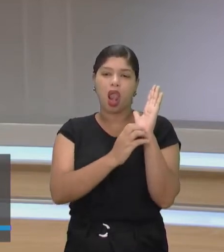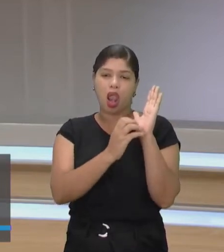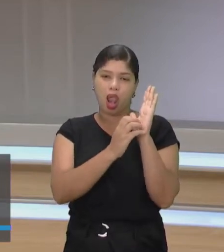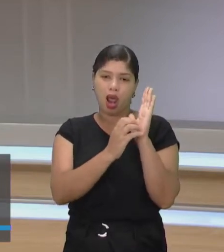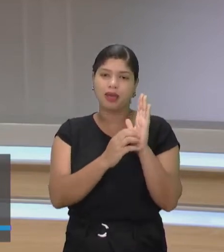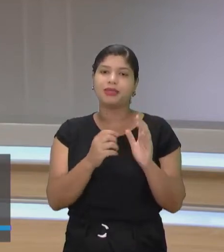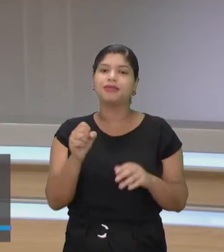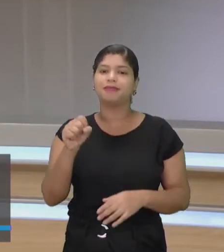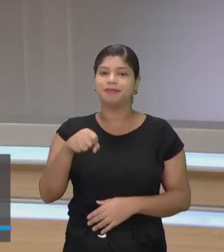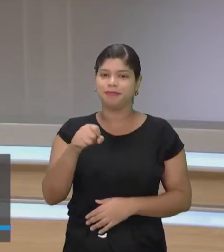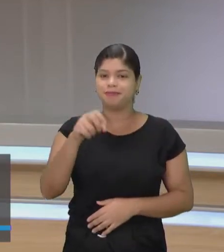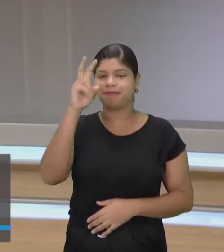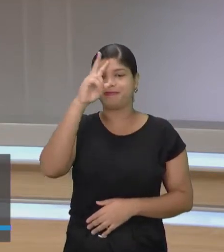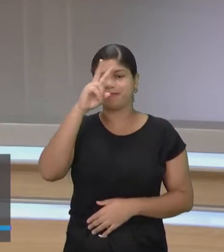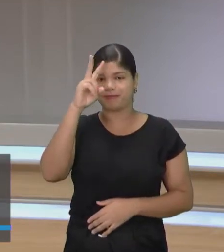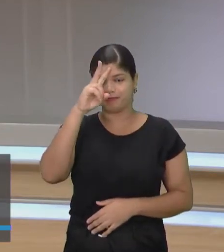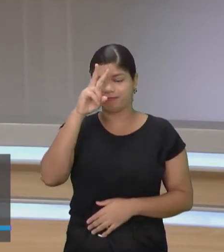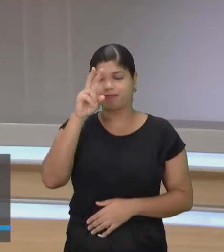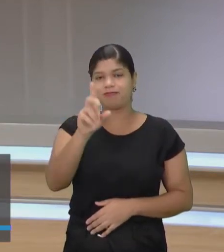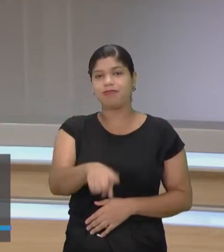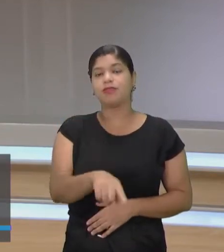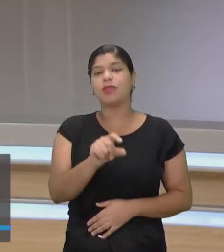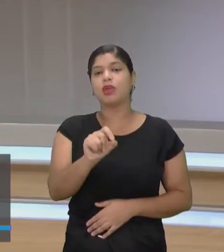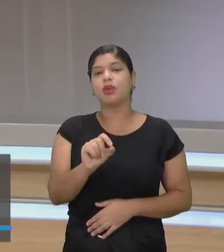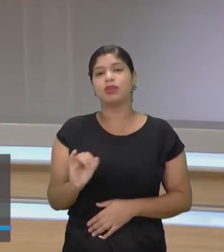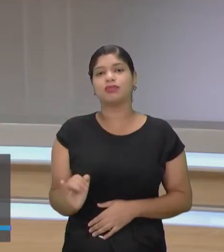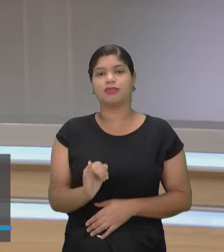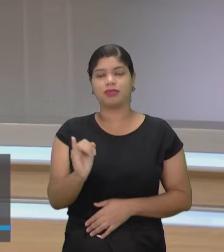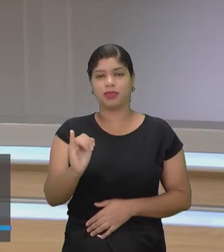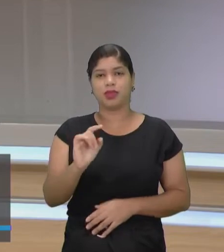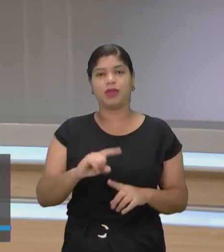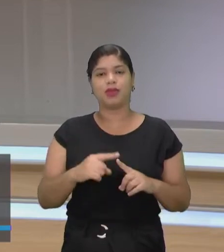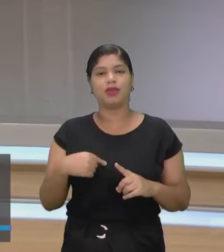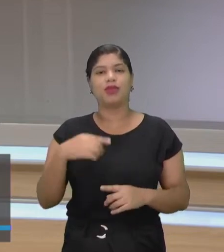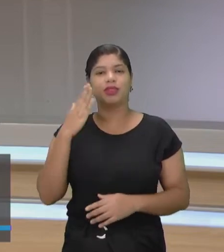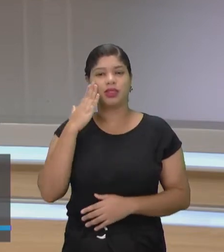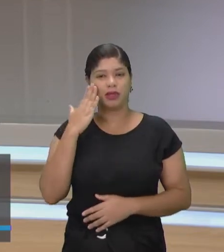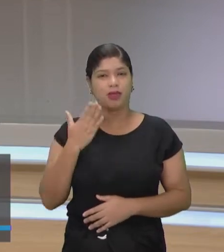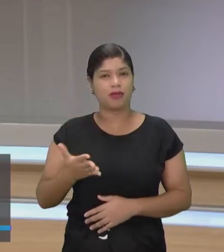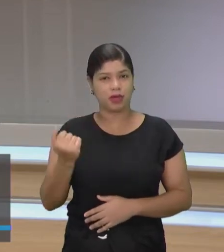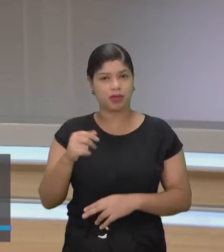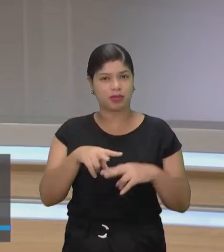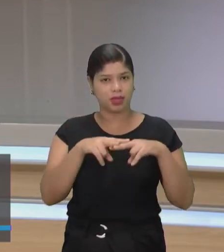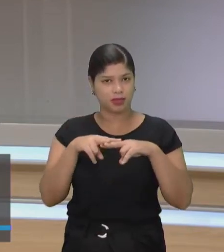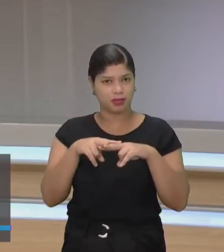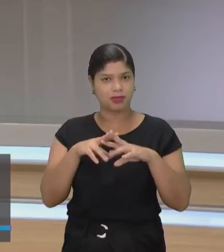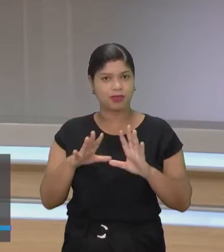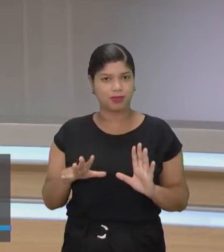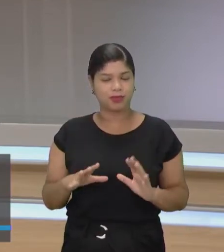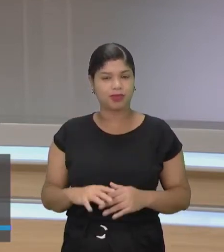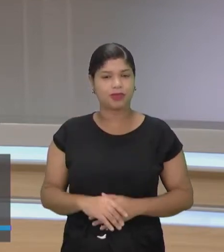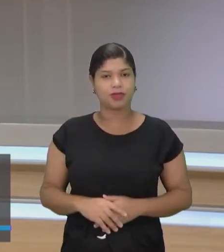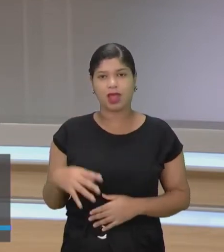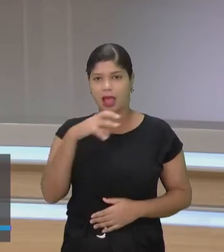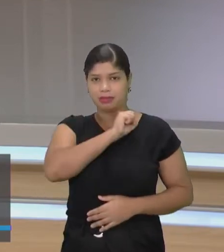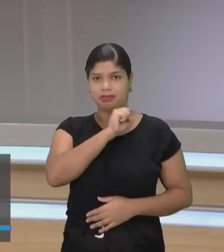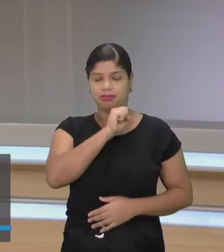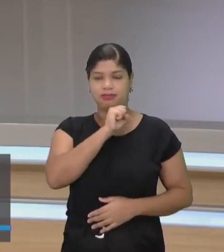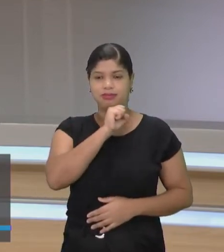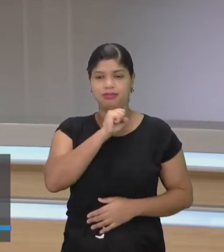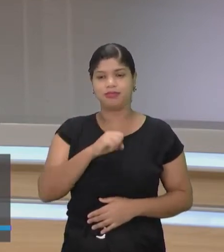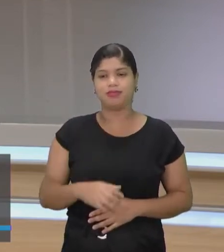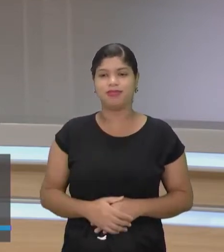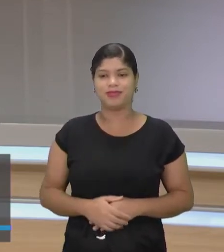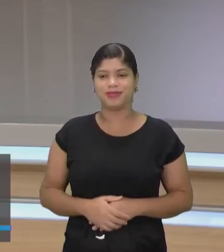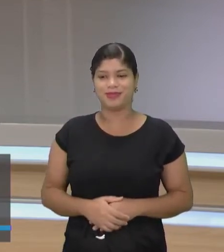sempre tem que lembrar que é importante, mas a gente já sabe, então vamos dar aquela recapitulada, né? Bem veloz, assim,